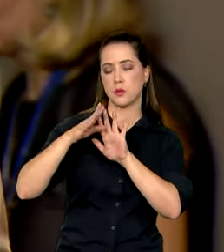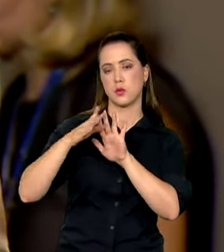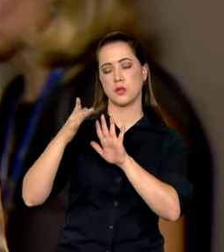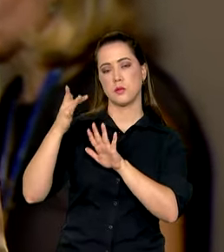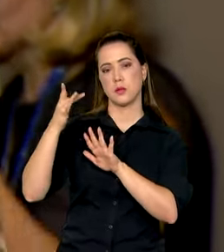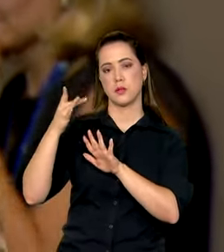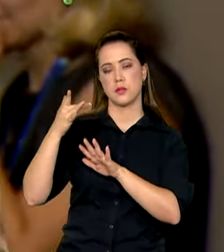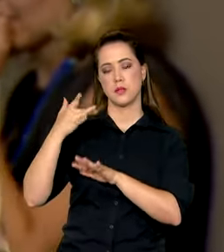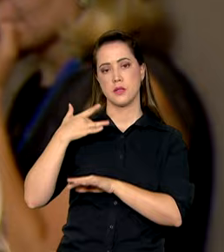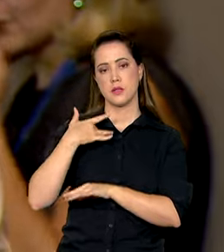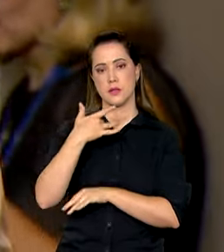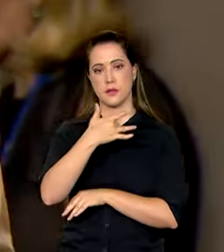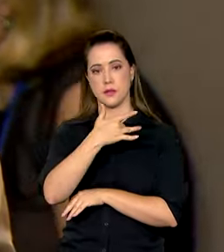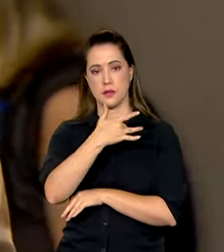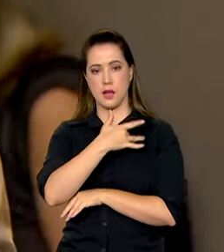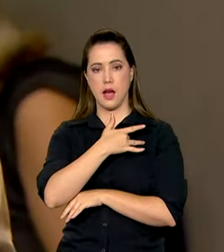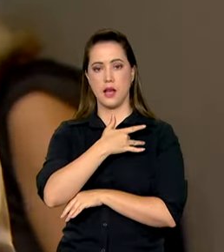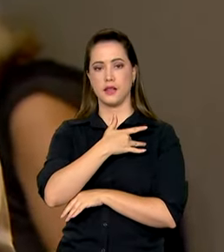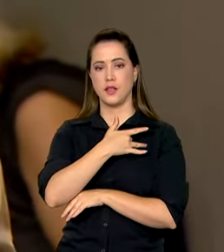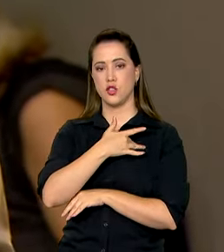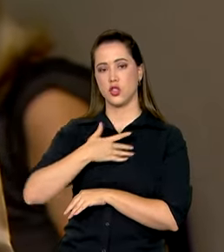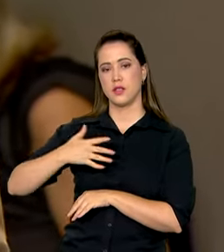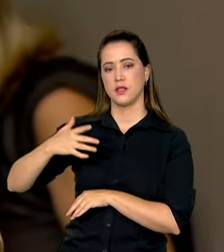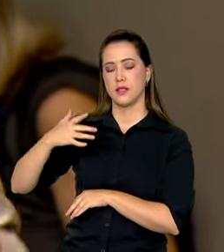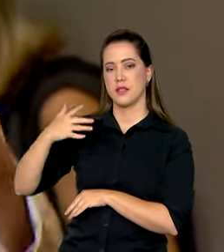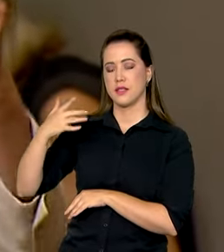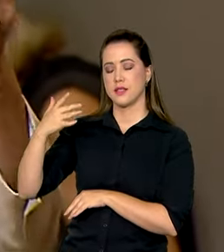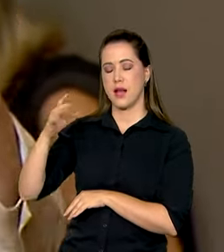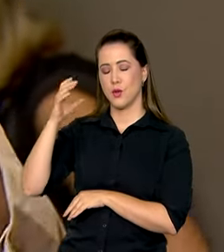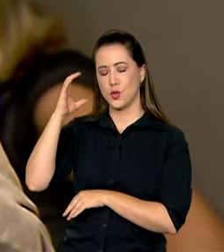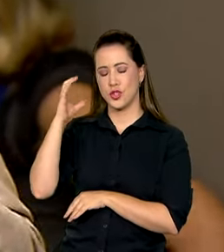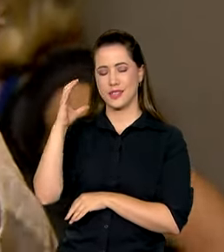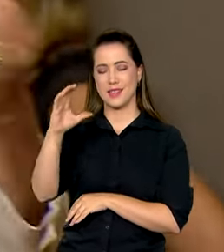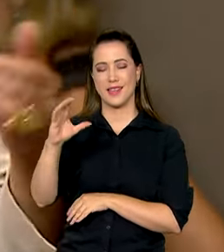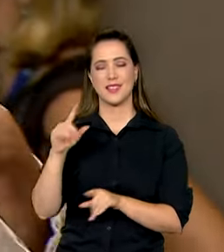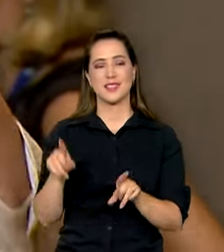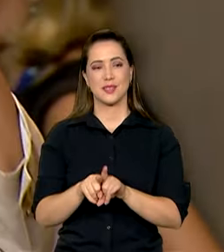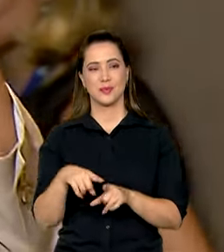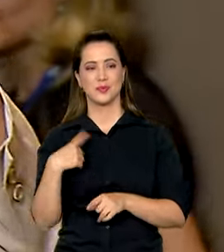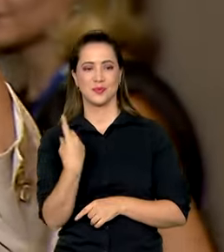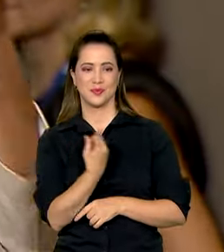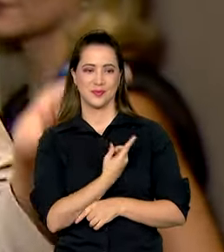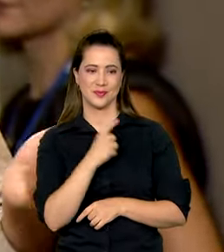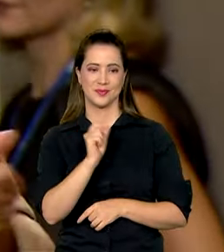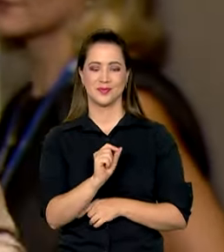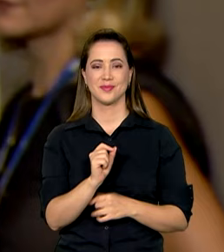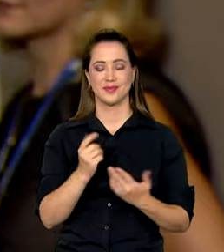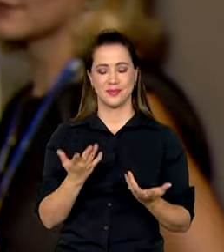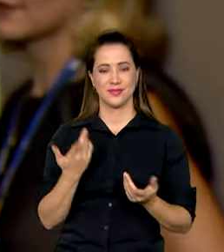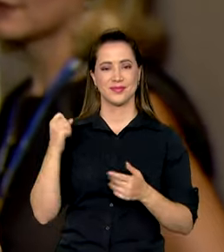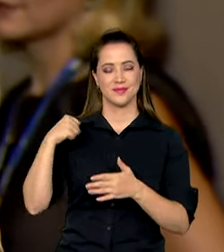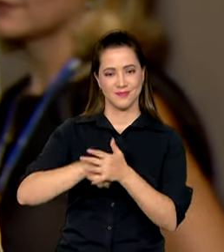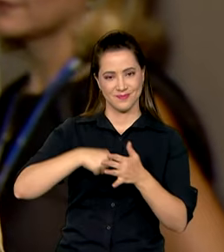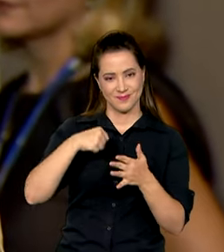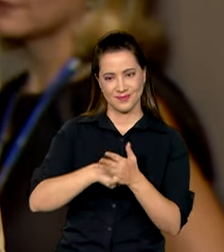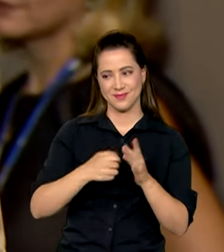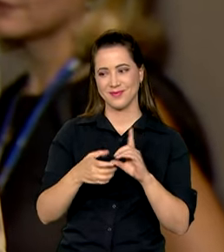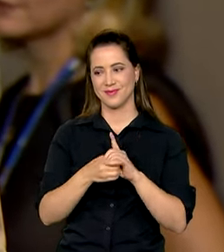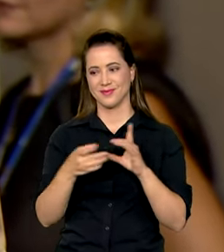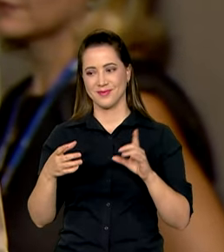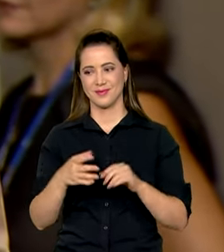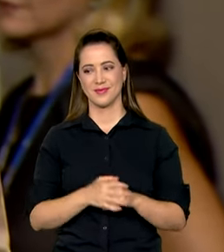né, revela esse encontro, né, da luta democrática